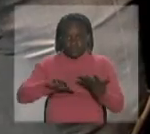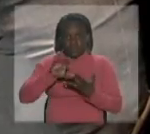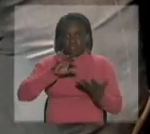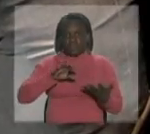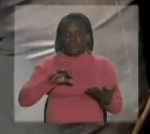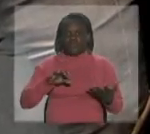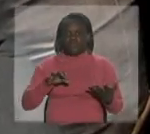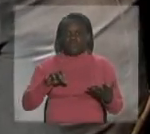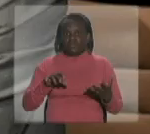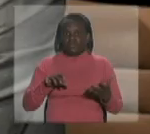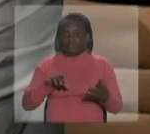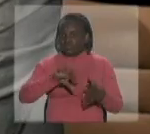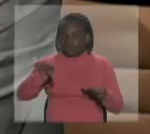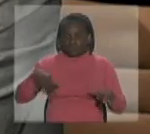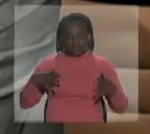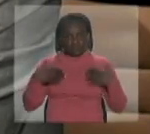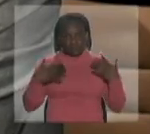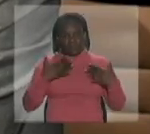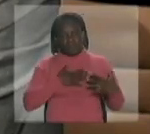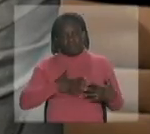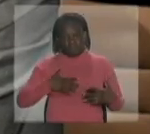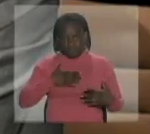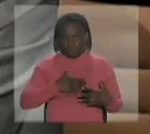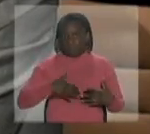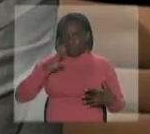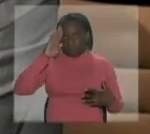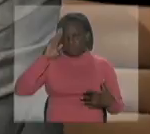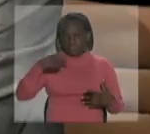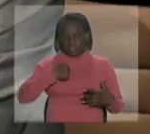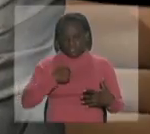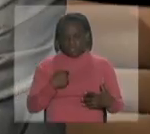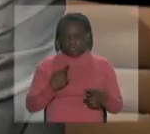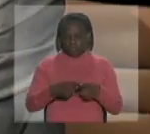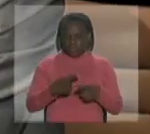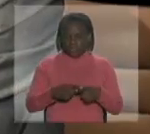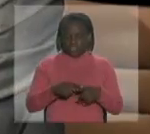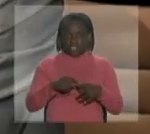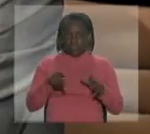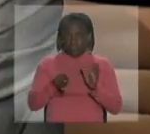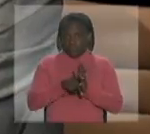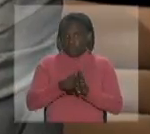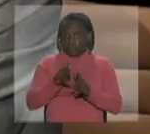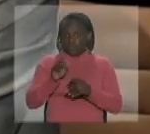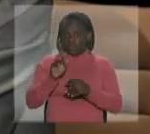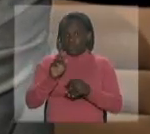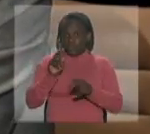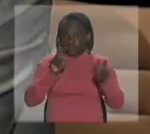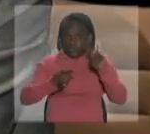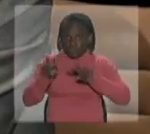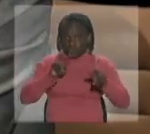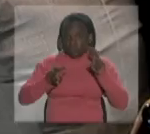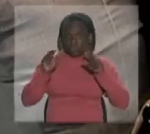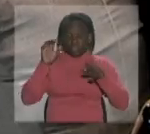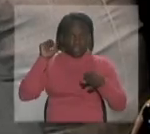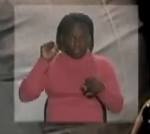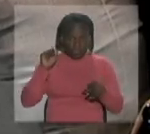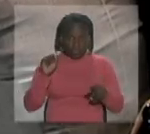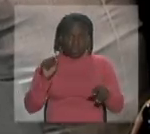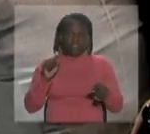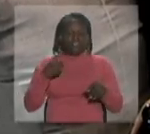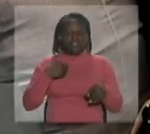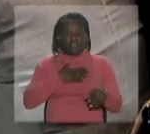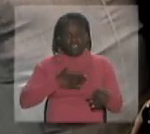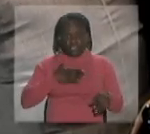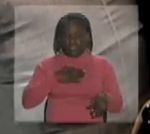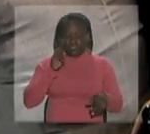movimento e que alegra todos nós, principalmente eu, que sou uma pessoa do audiovisual. Fico feliz em ver